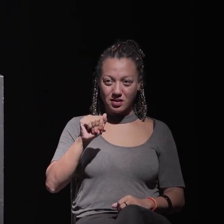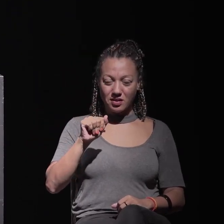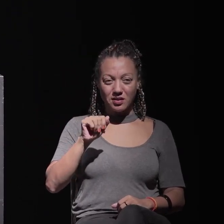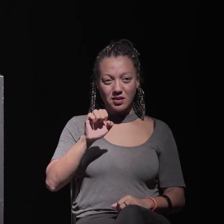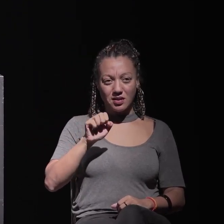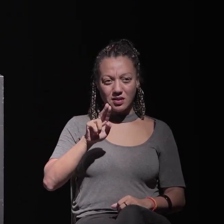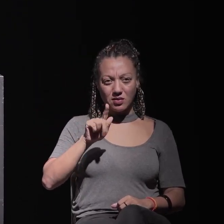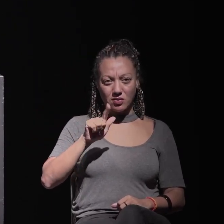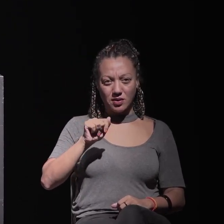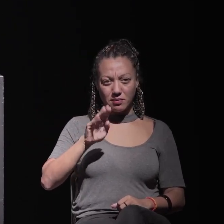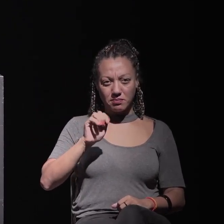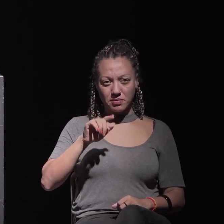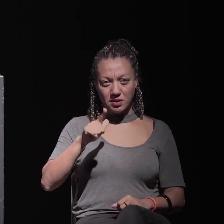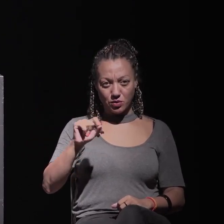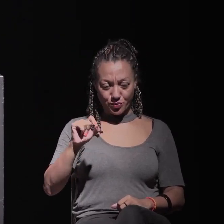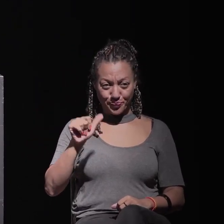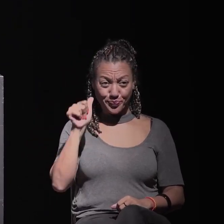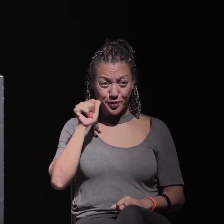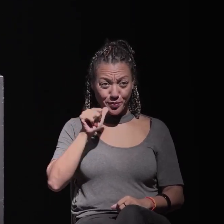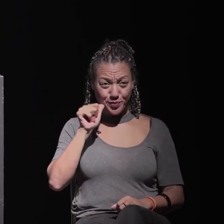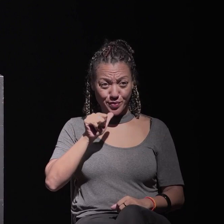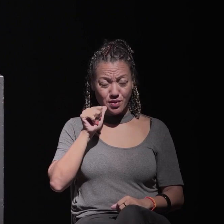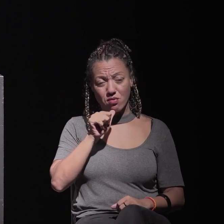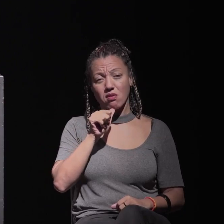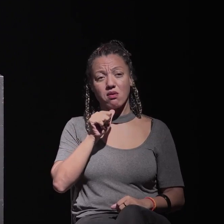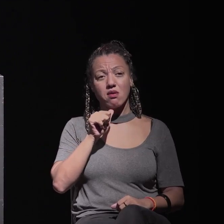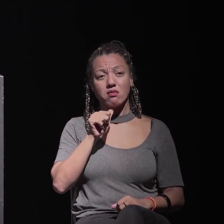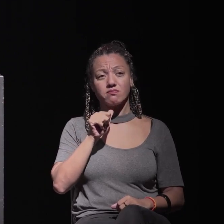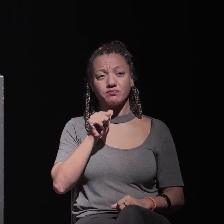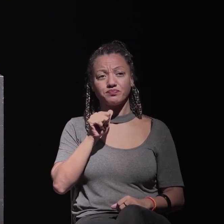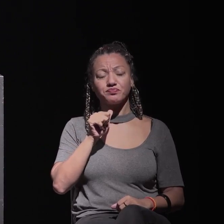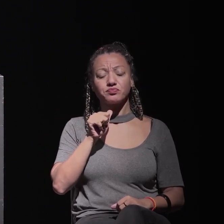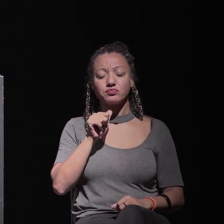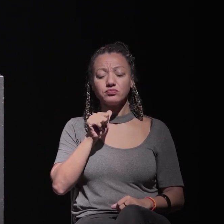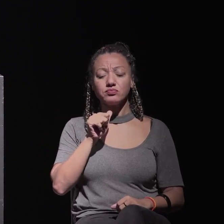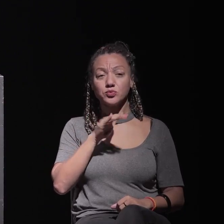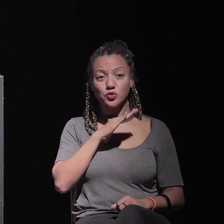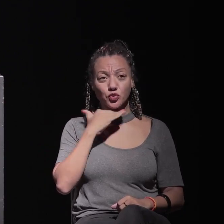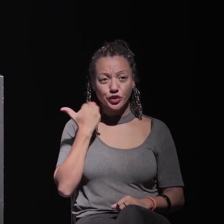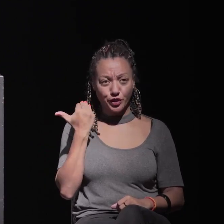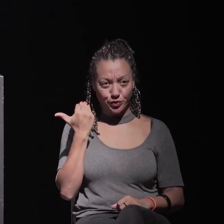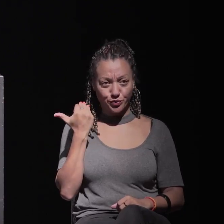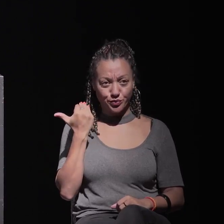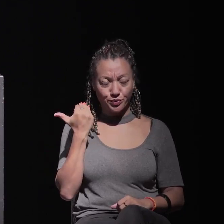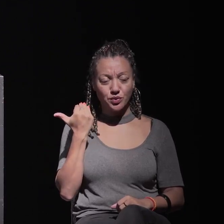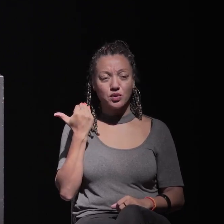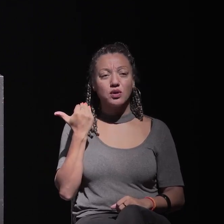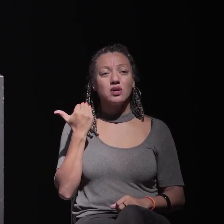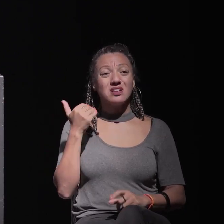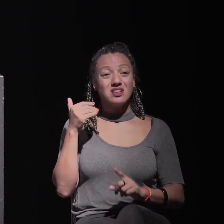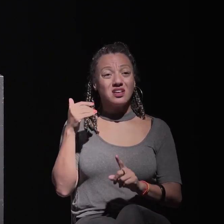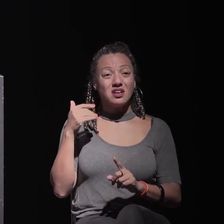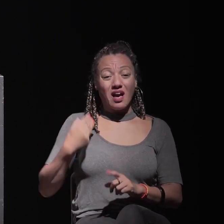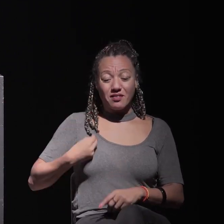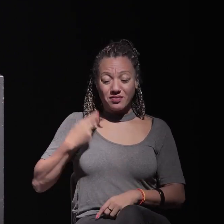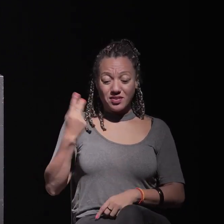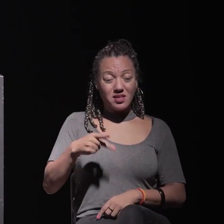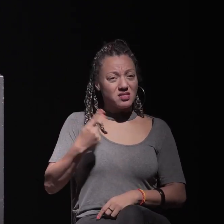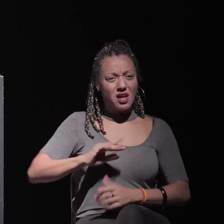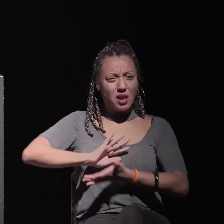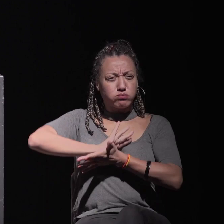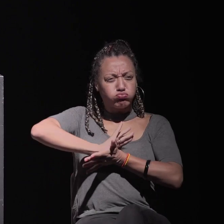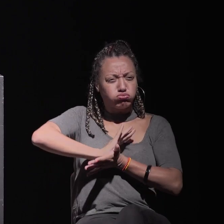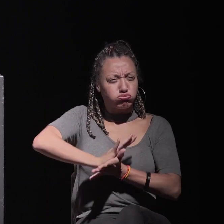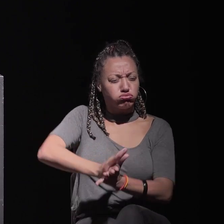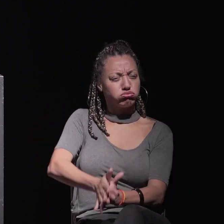Heliogábalo foi condenada, depois de morta, a ter a sua memória esquecida, a ter a sua memória varrida dos